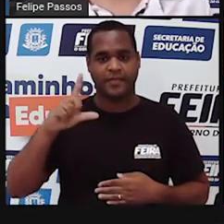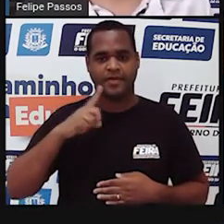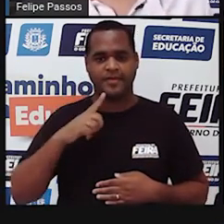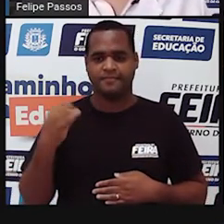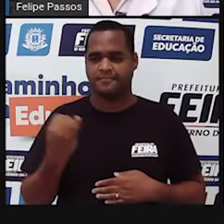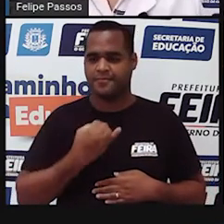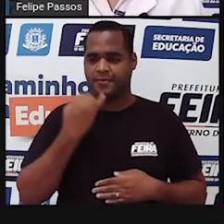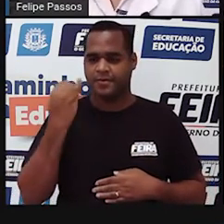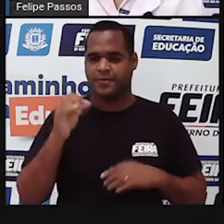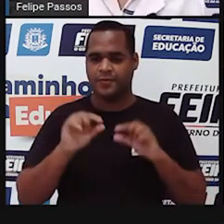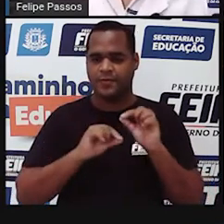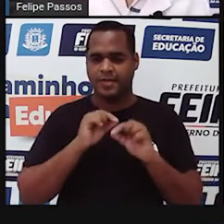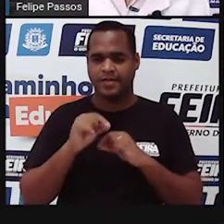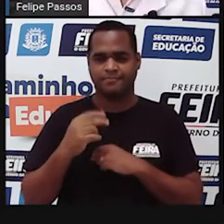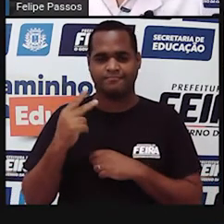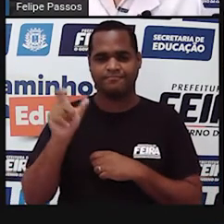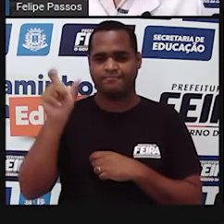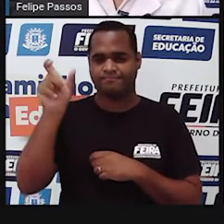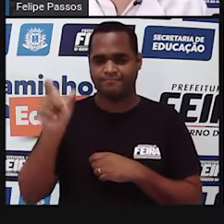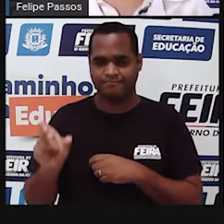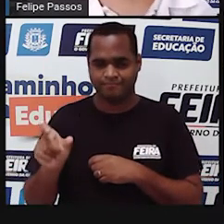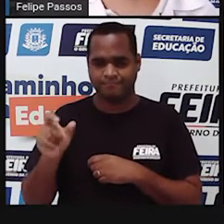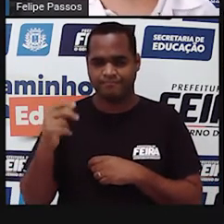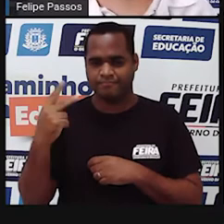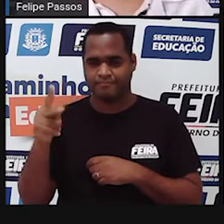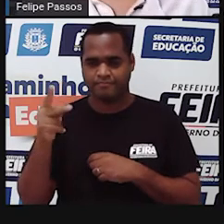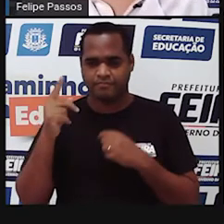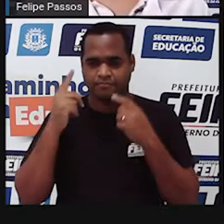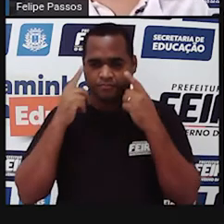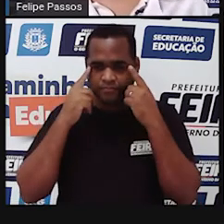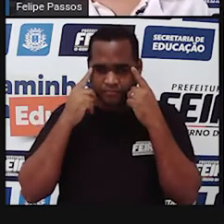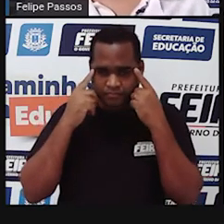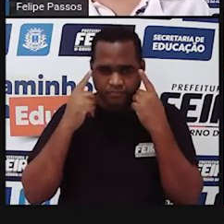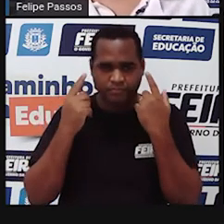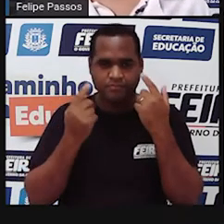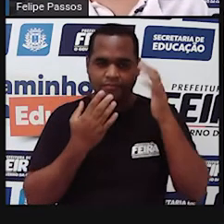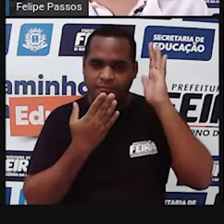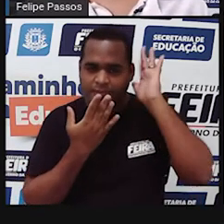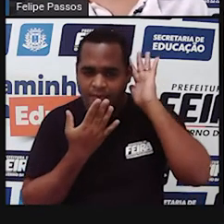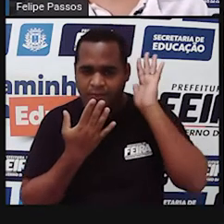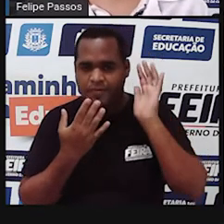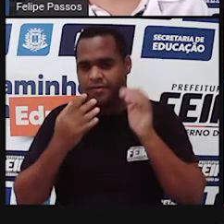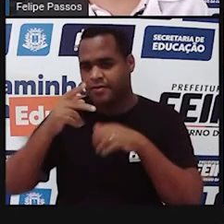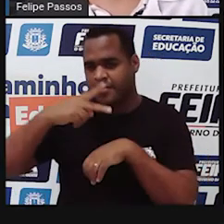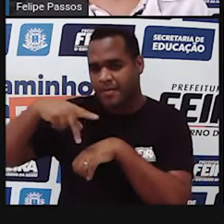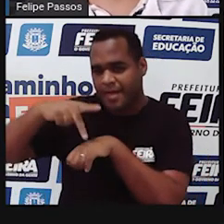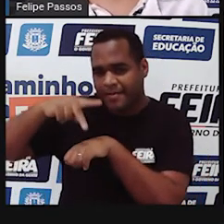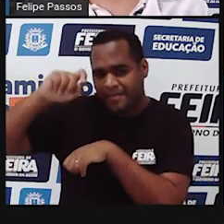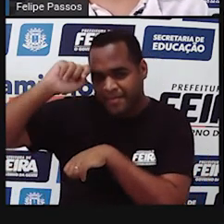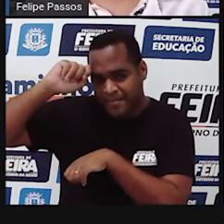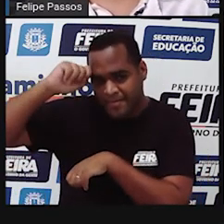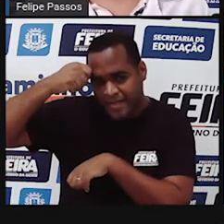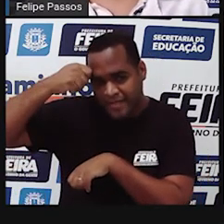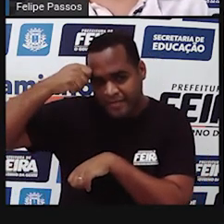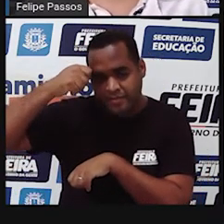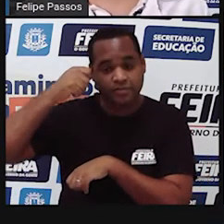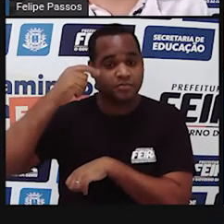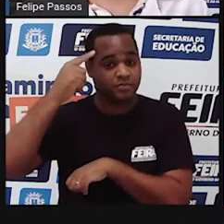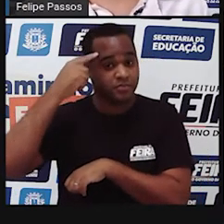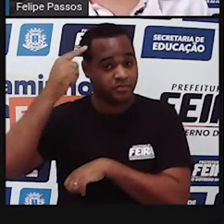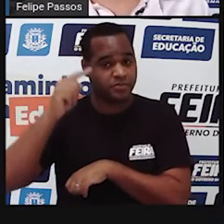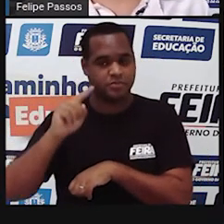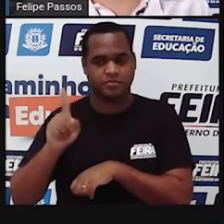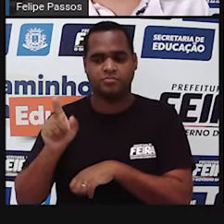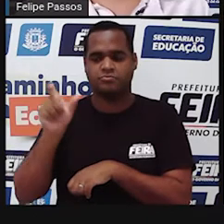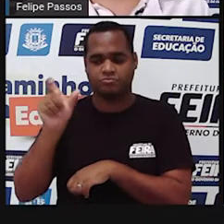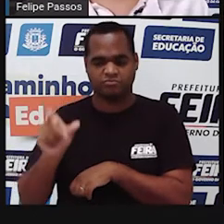exclusão é a etnia. Sabe o que é etnia? A gente falava muito antes o termo raça, né? A raça de